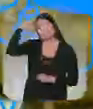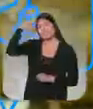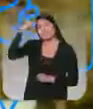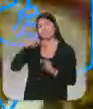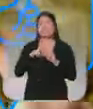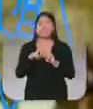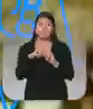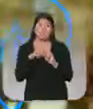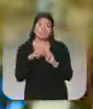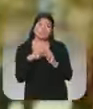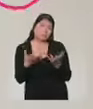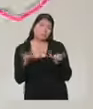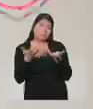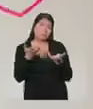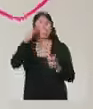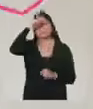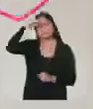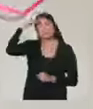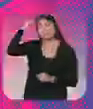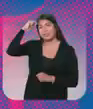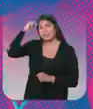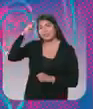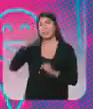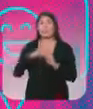Que vai continuar.